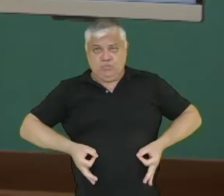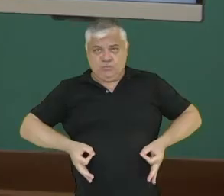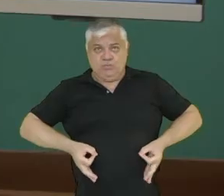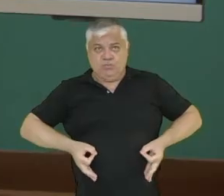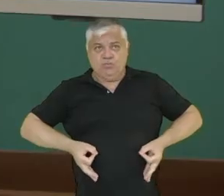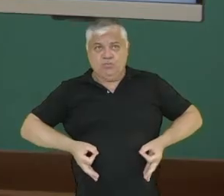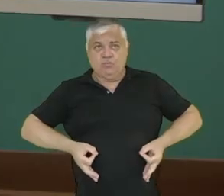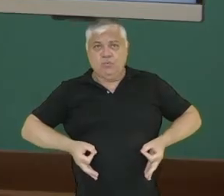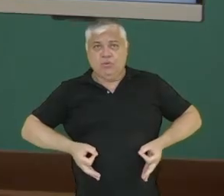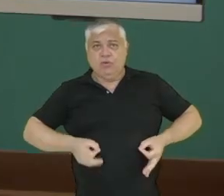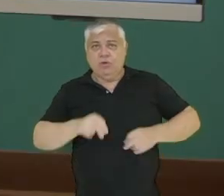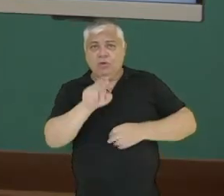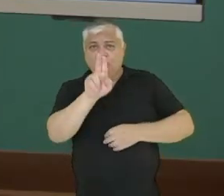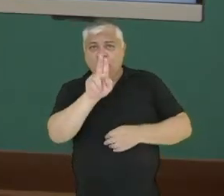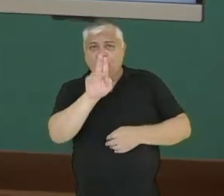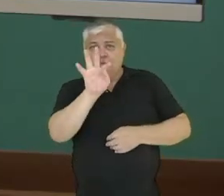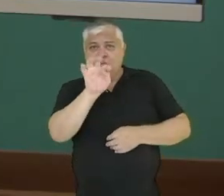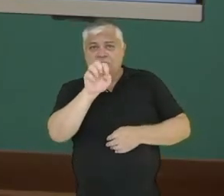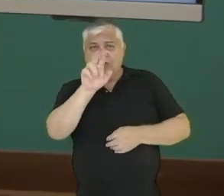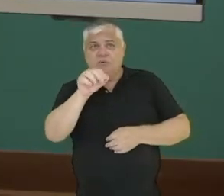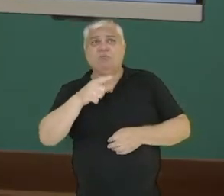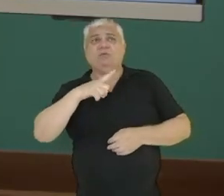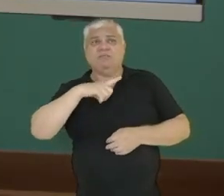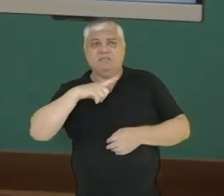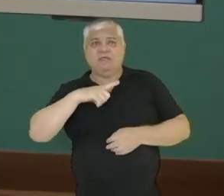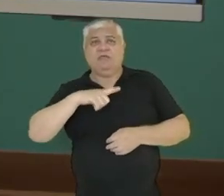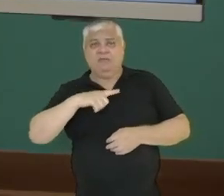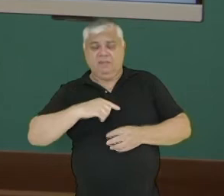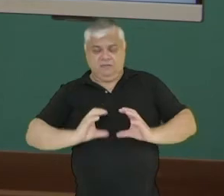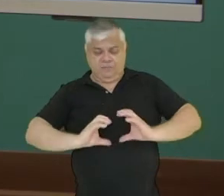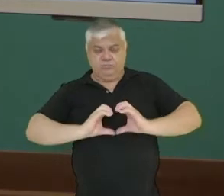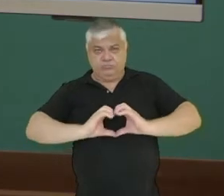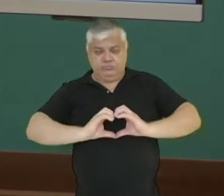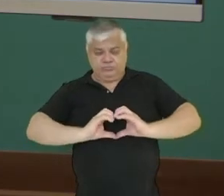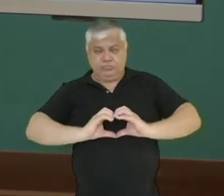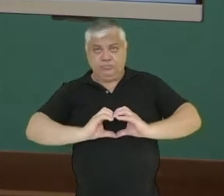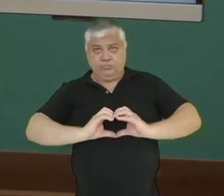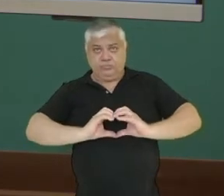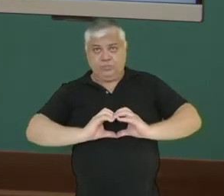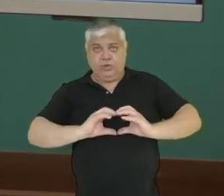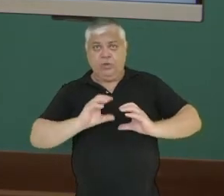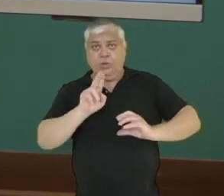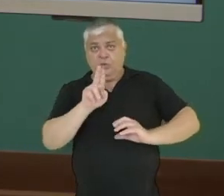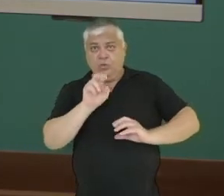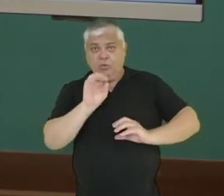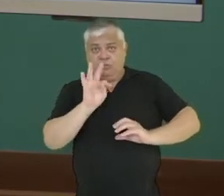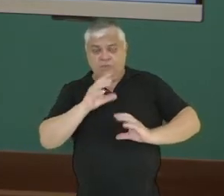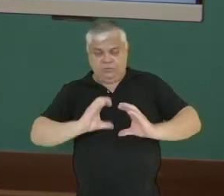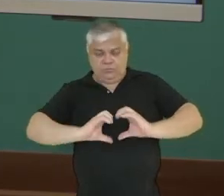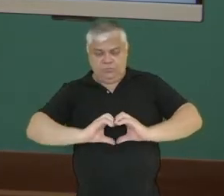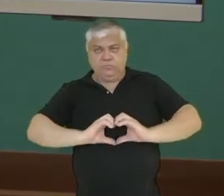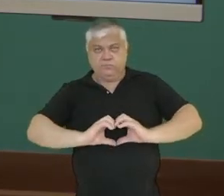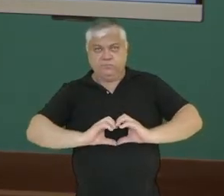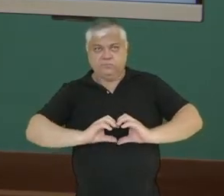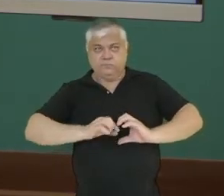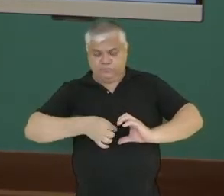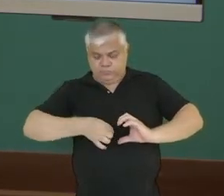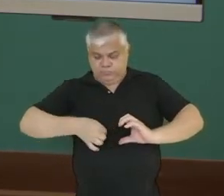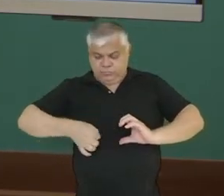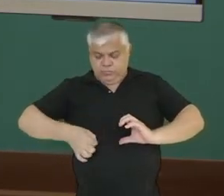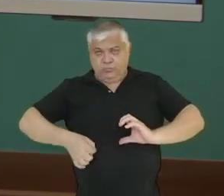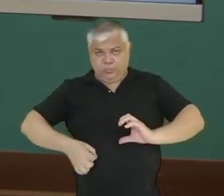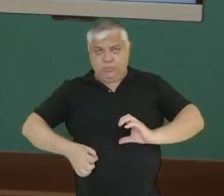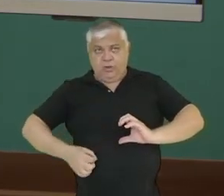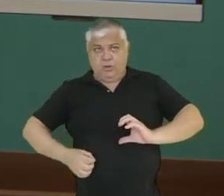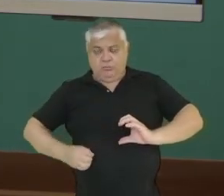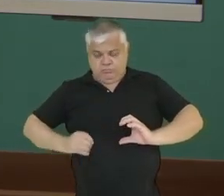tuba uterina tem o útero aqui. Então, na tuba uterina, esse ovócito vai ser